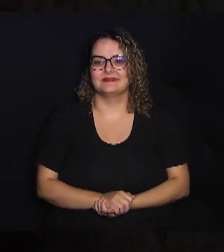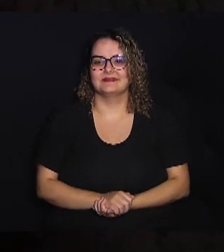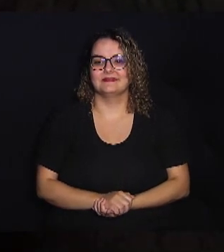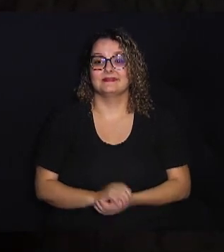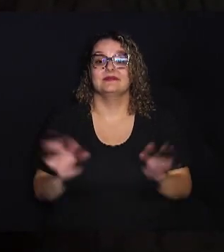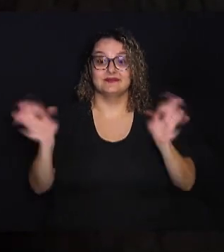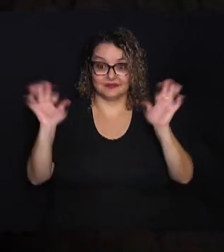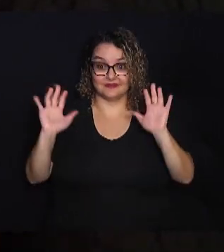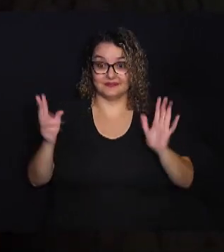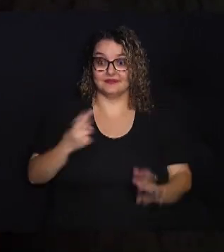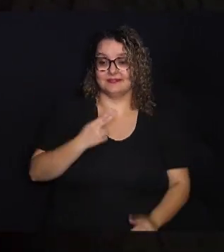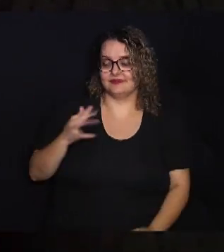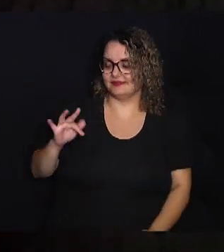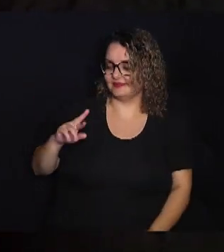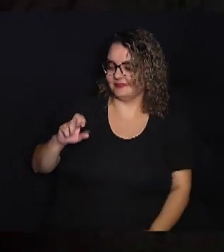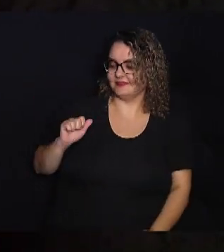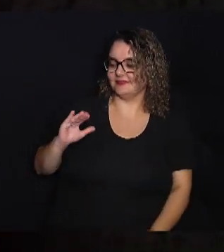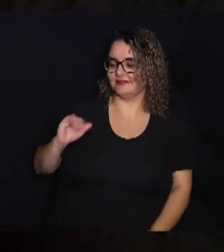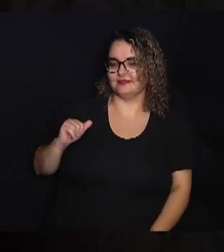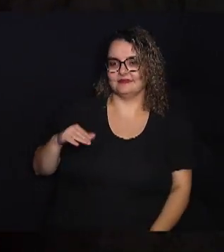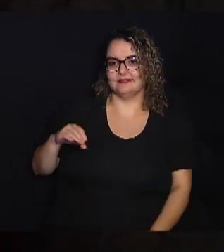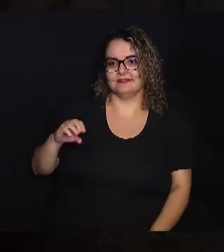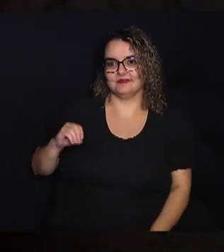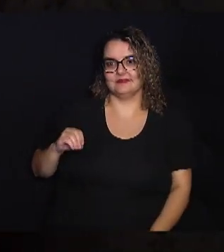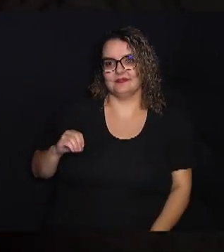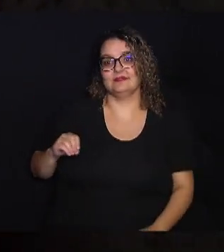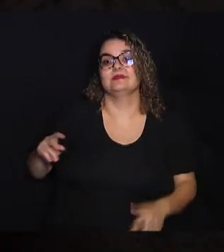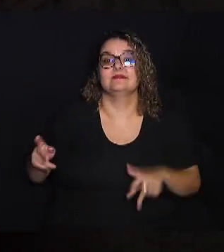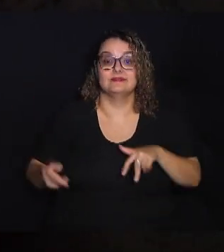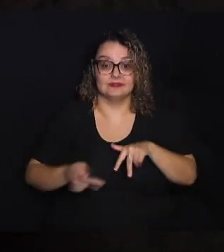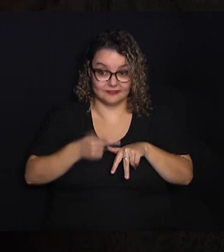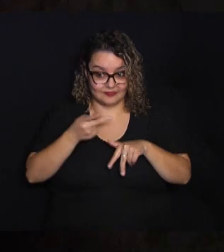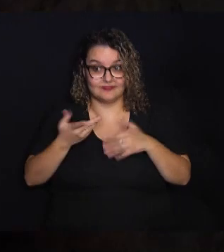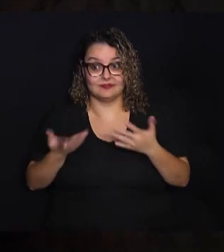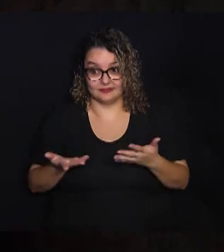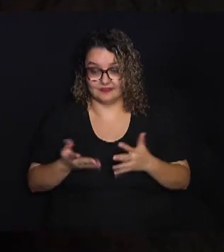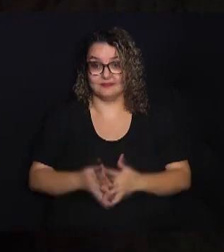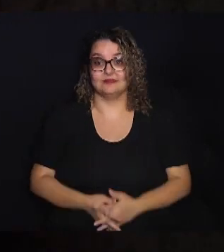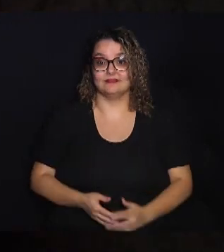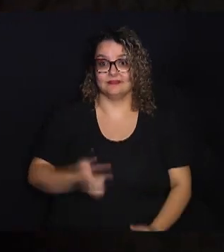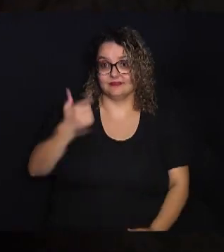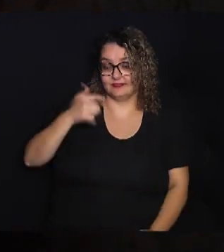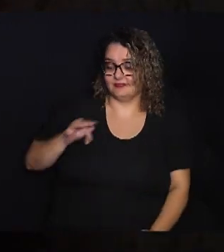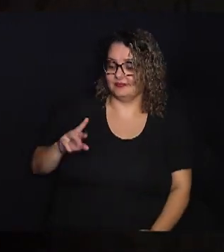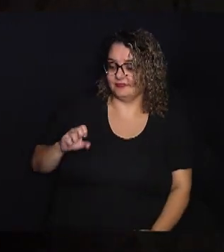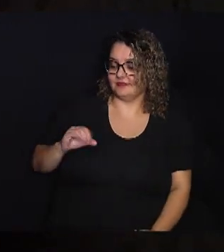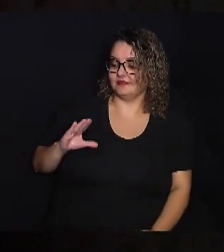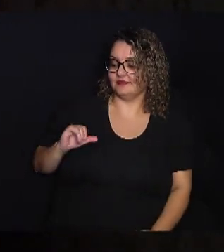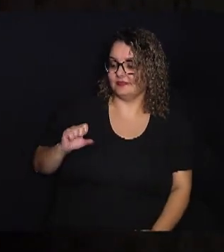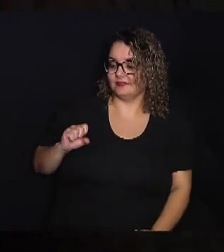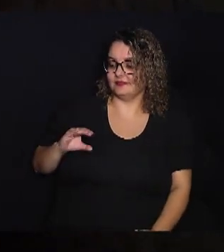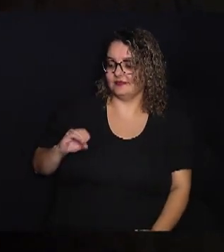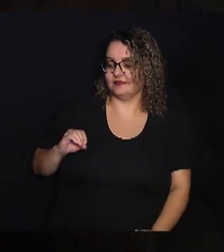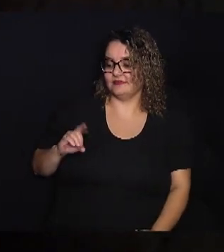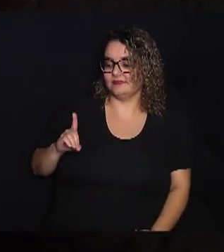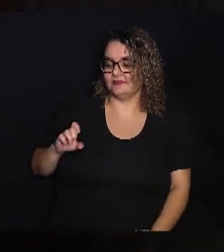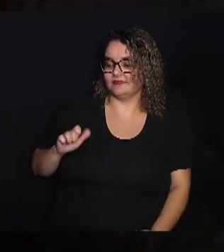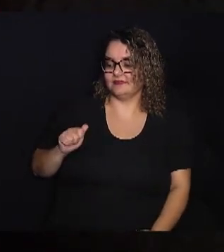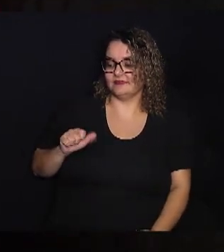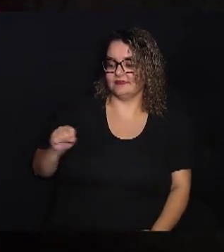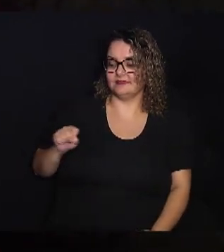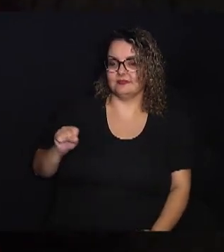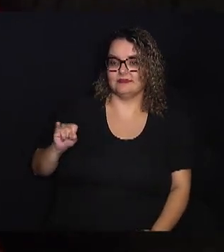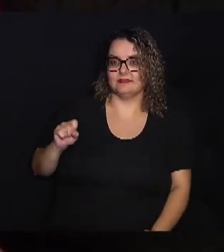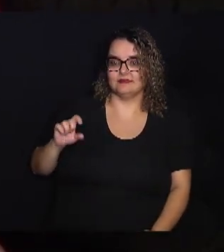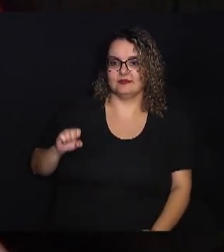Oi, meu nome é Francisco, vim deixar um testemunho aqui. Sou Francisco de Assis, sou do